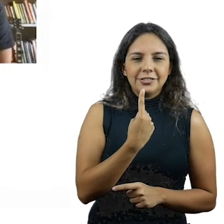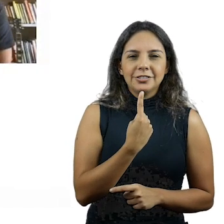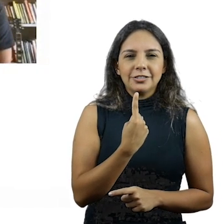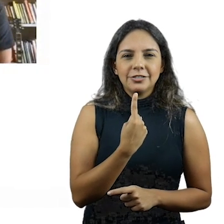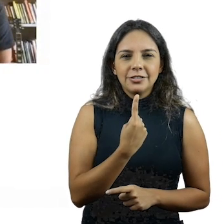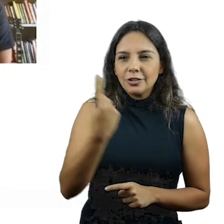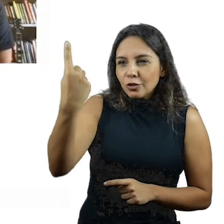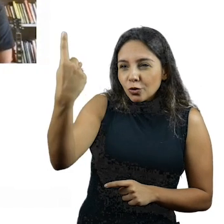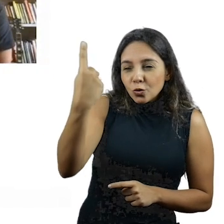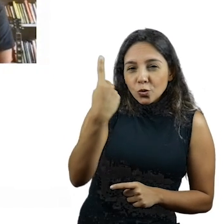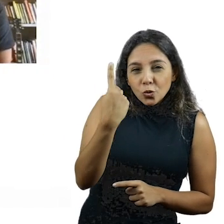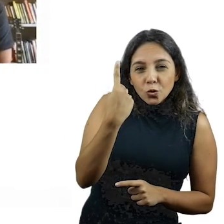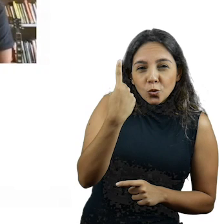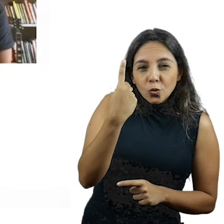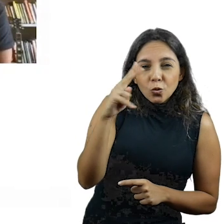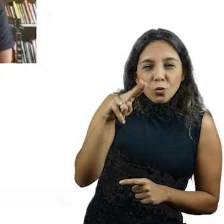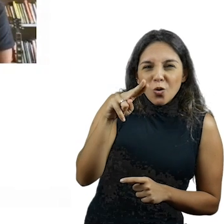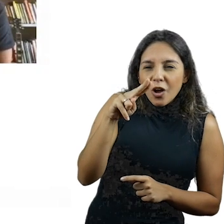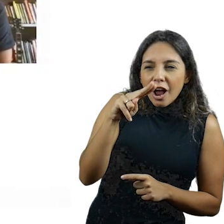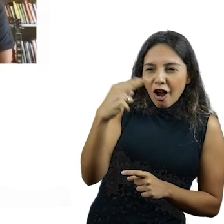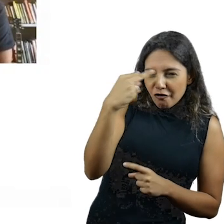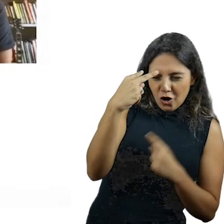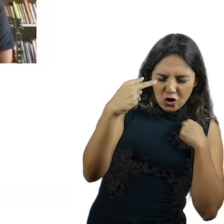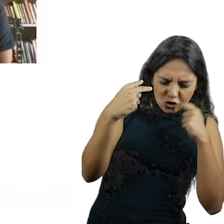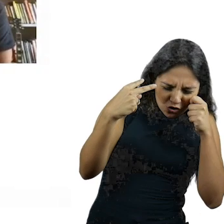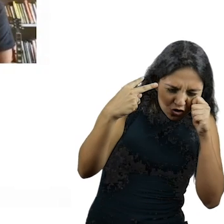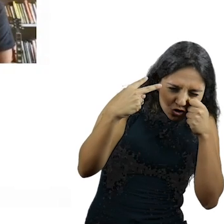e você nunca me ouviu